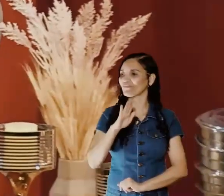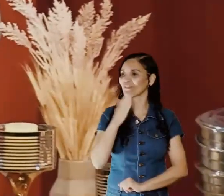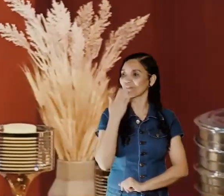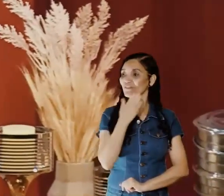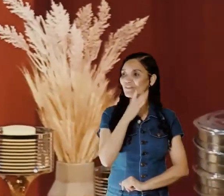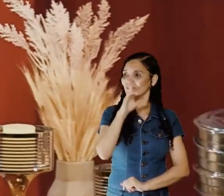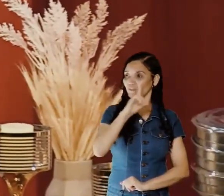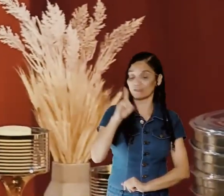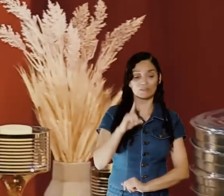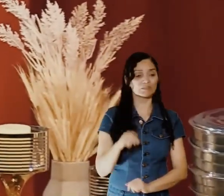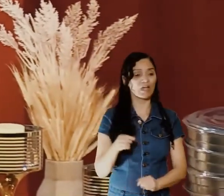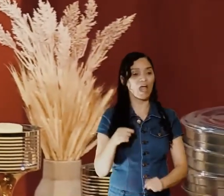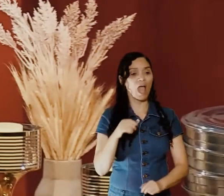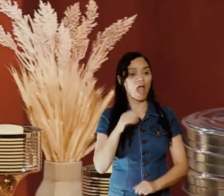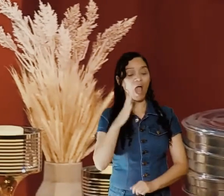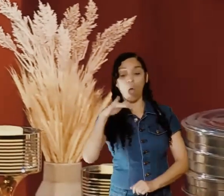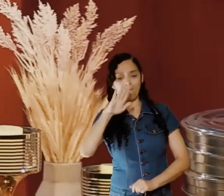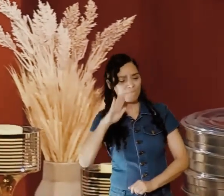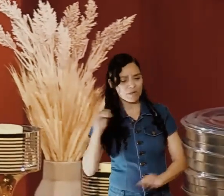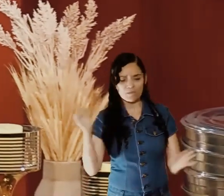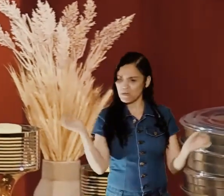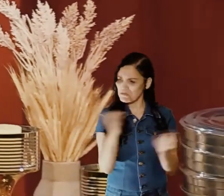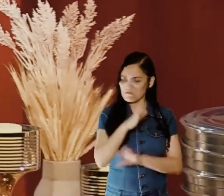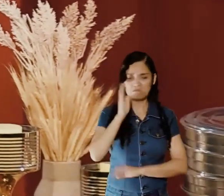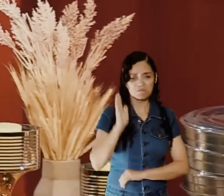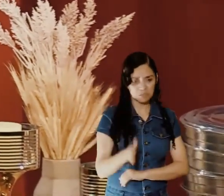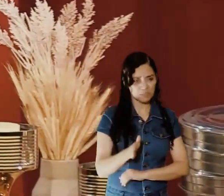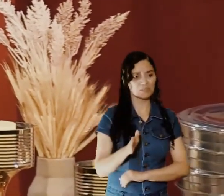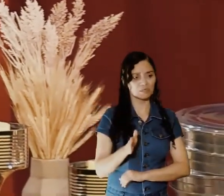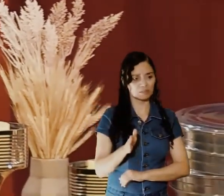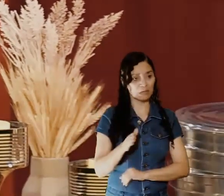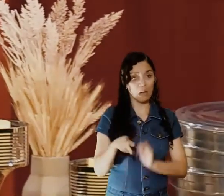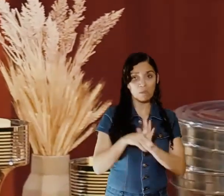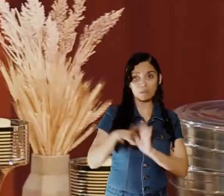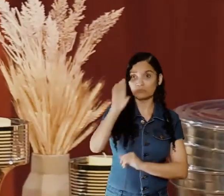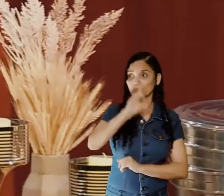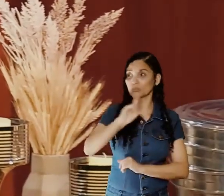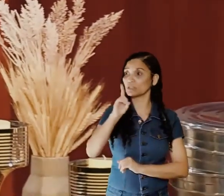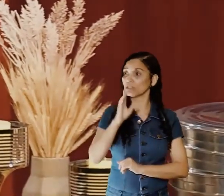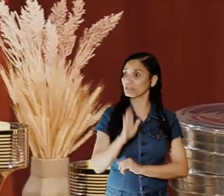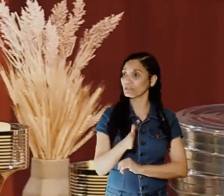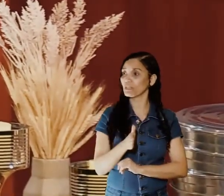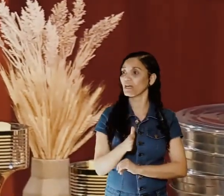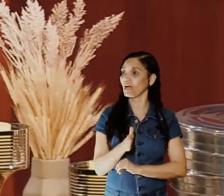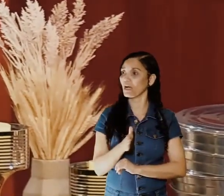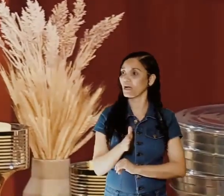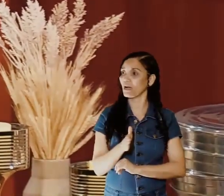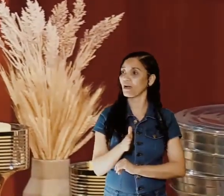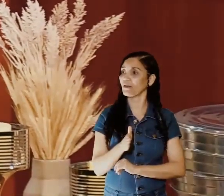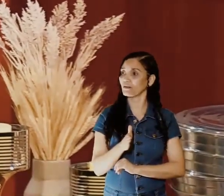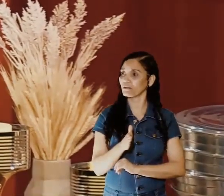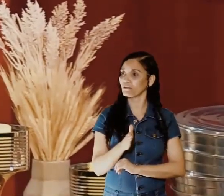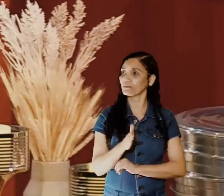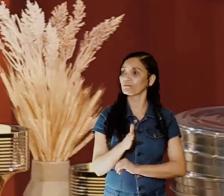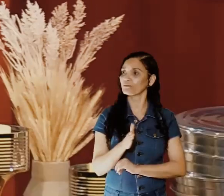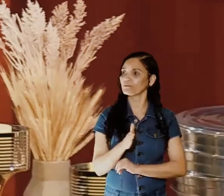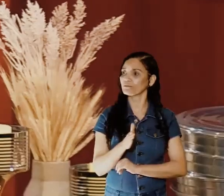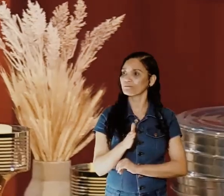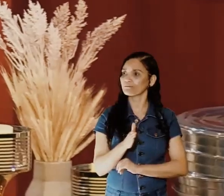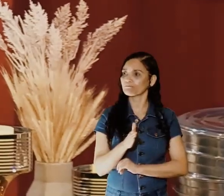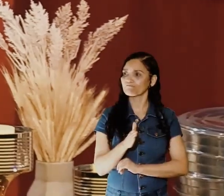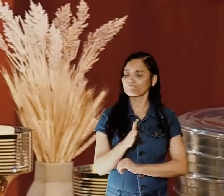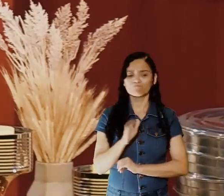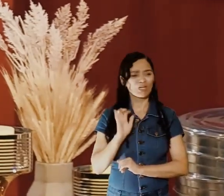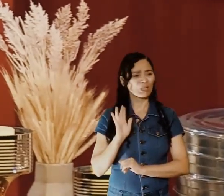foi cumprida. A promessa do Senhor foi sendo alcançando e impactando